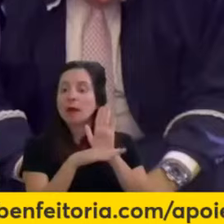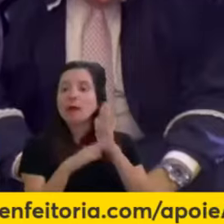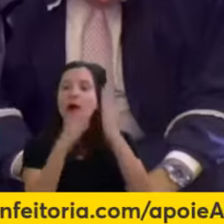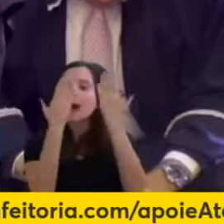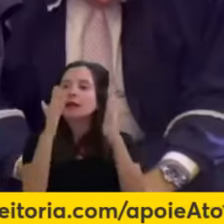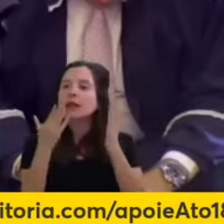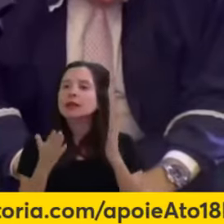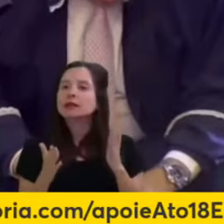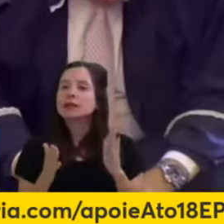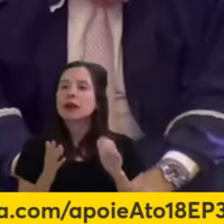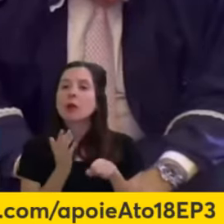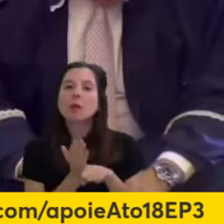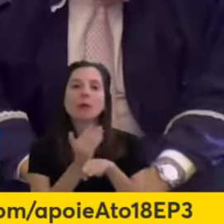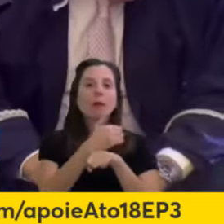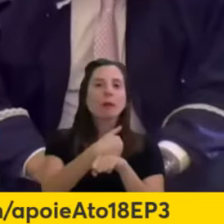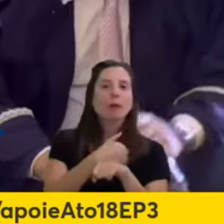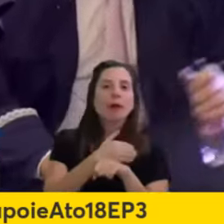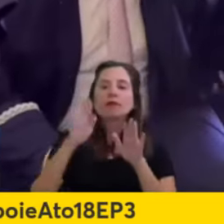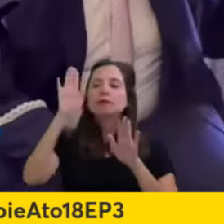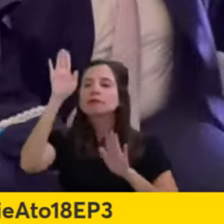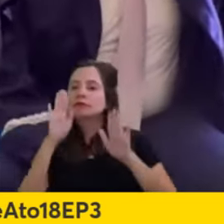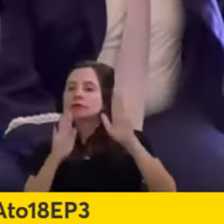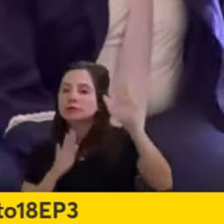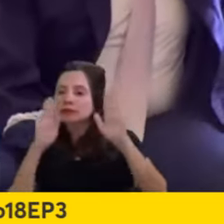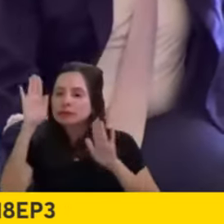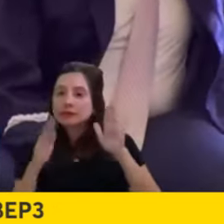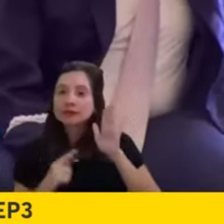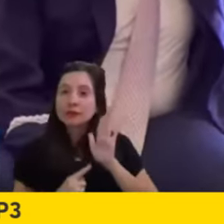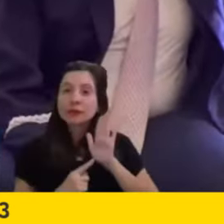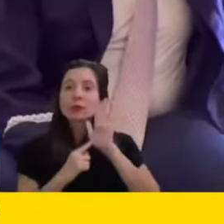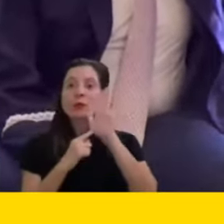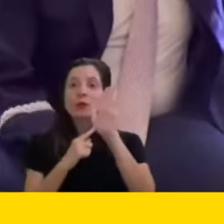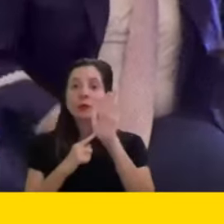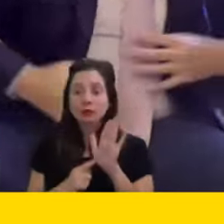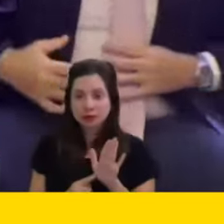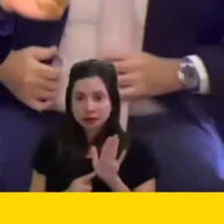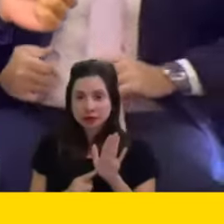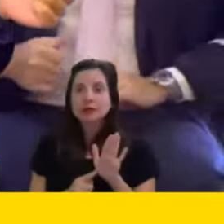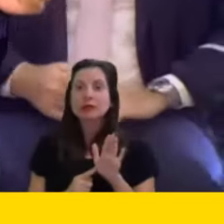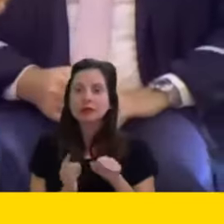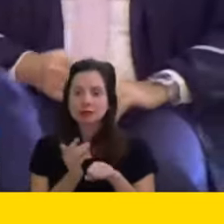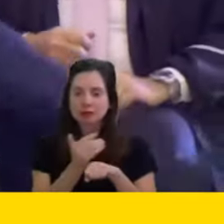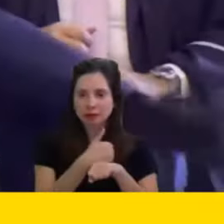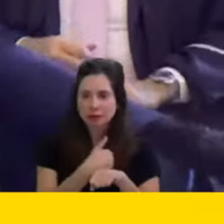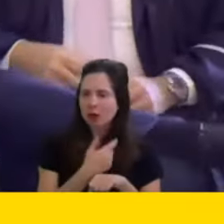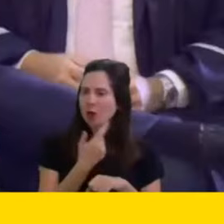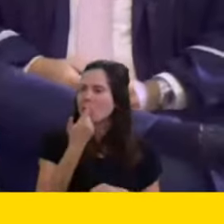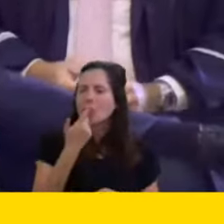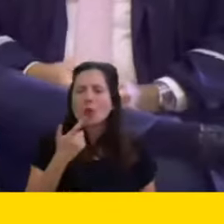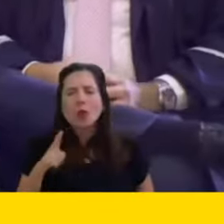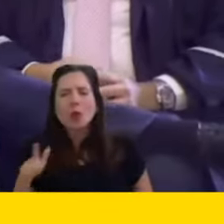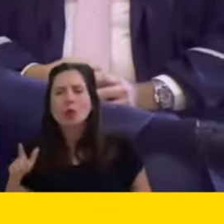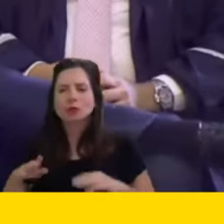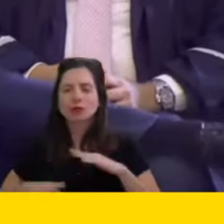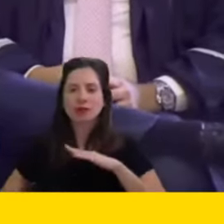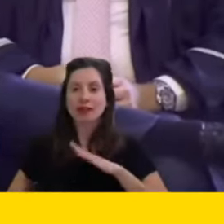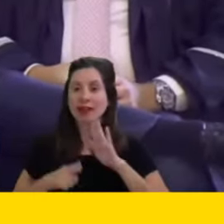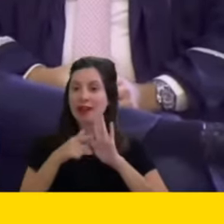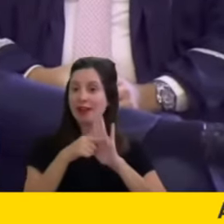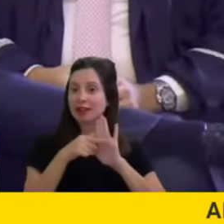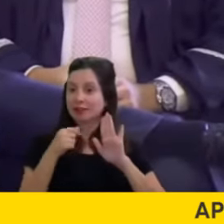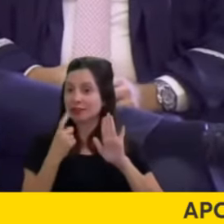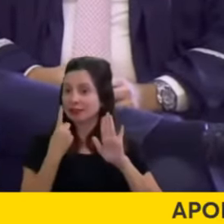só que eu a criar os critérios indicar os critérios para finalizar a pré-campanha Nós entramos num outro obice legal o artigo 16 a da